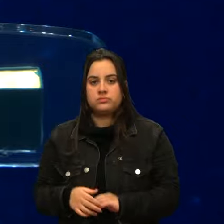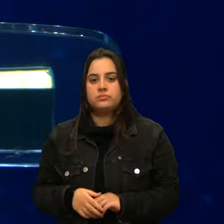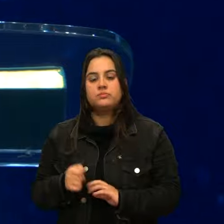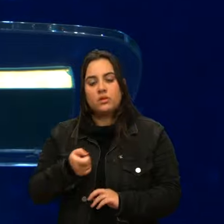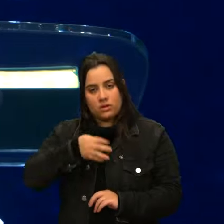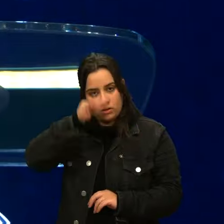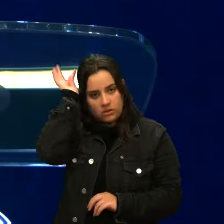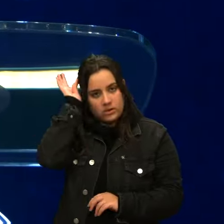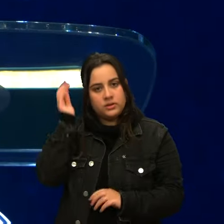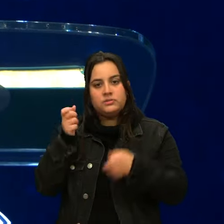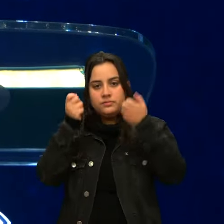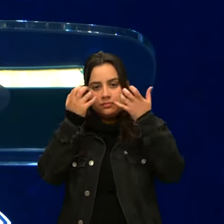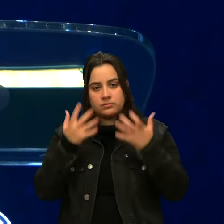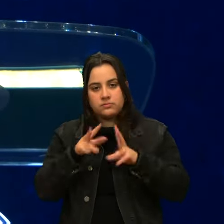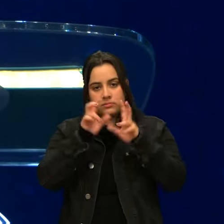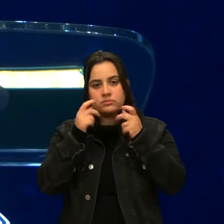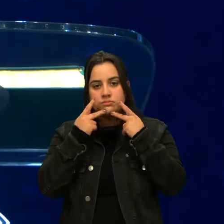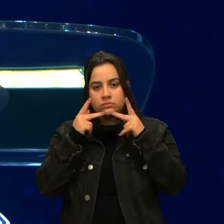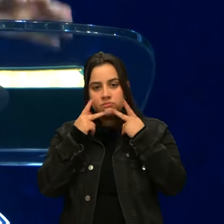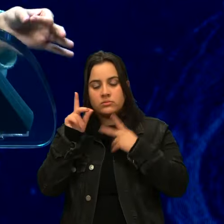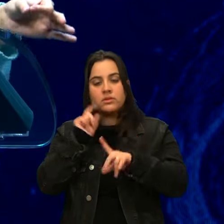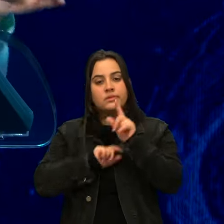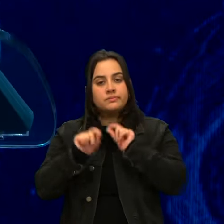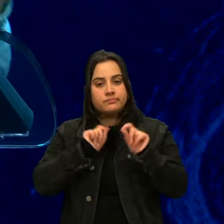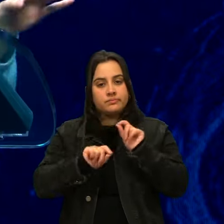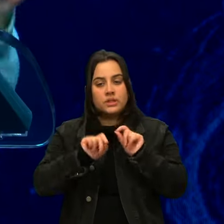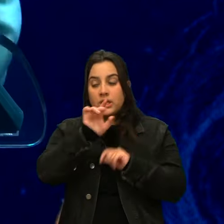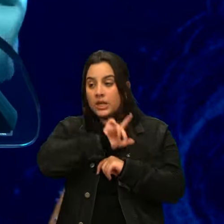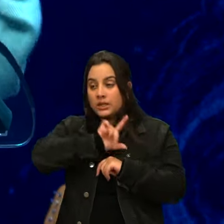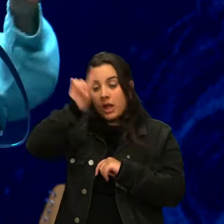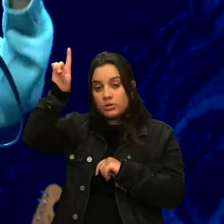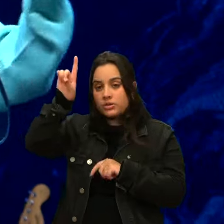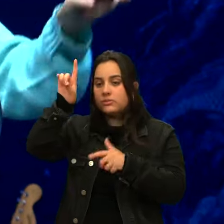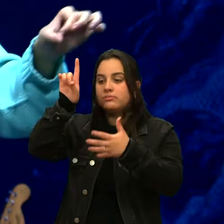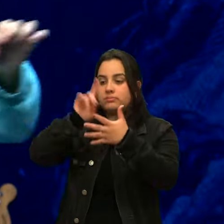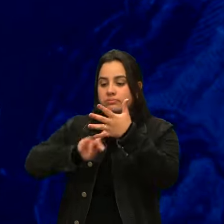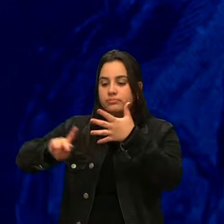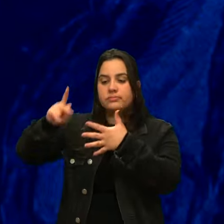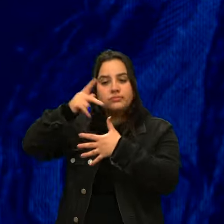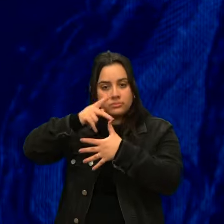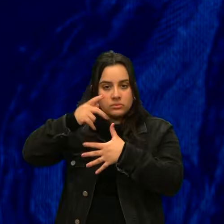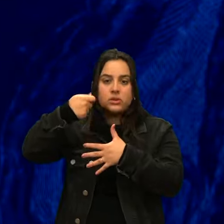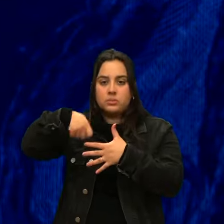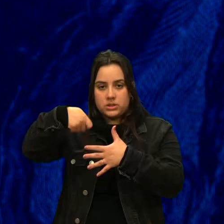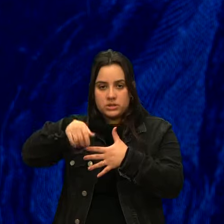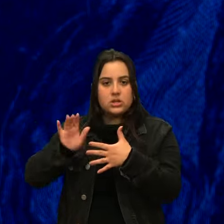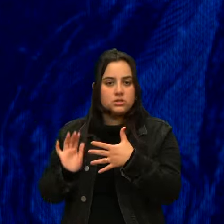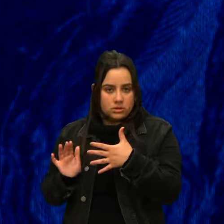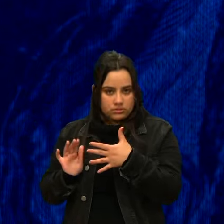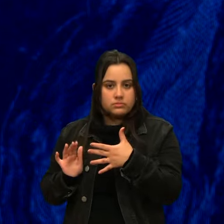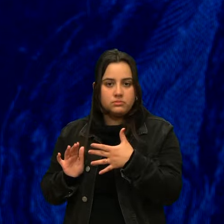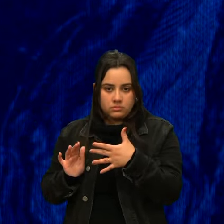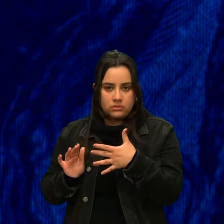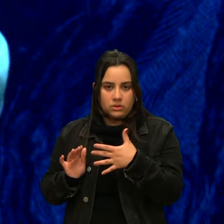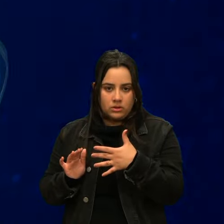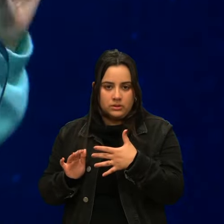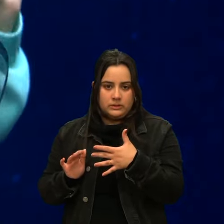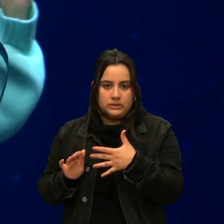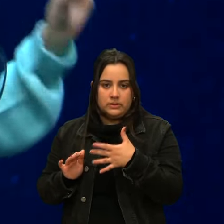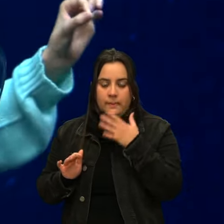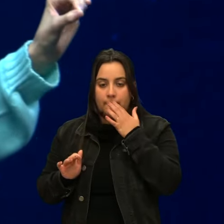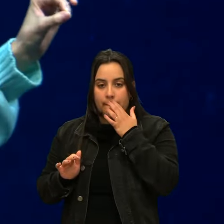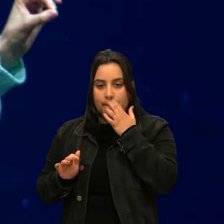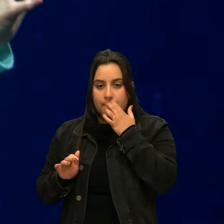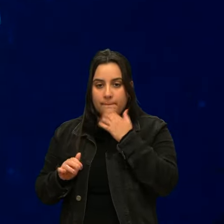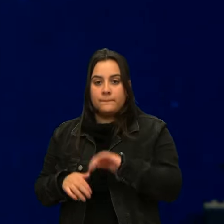falou durante a pregação sobre nós colocarmos Deus no lugar principal do nosso coração. E